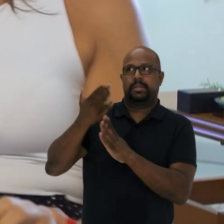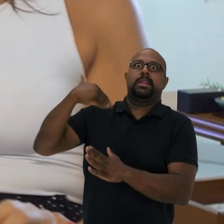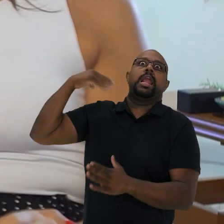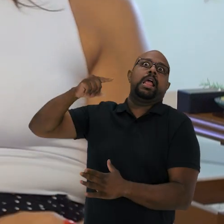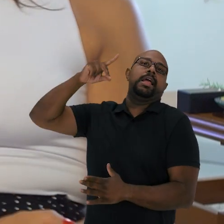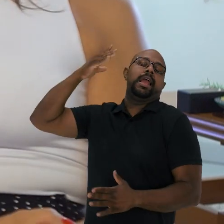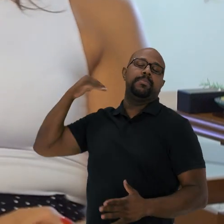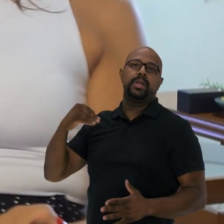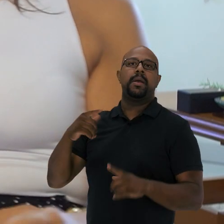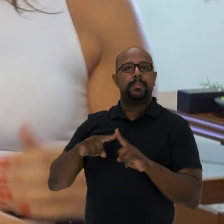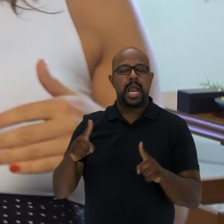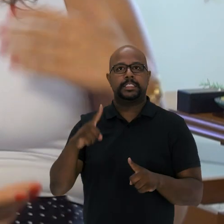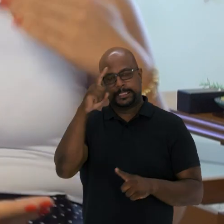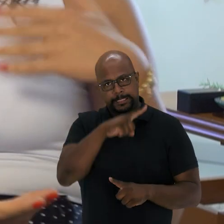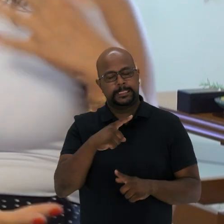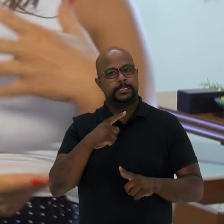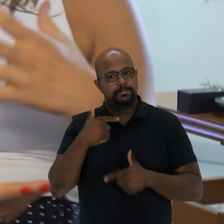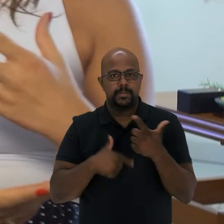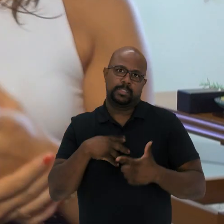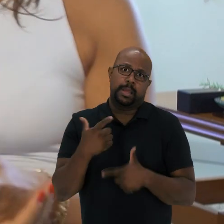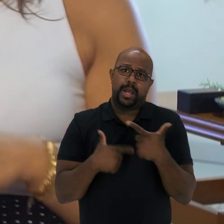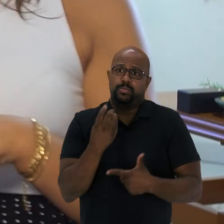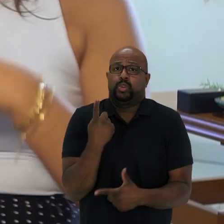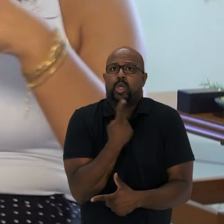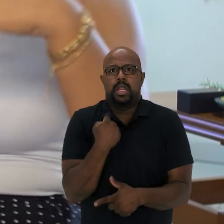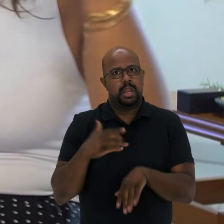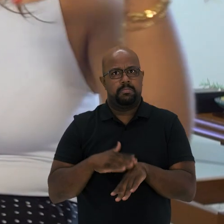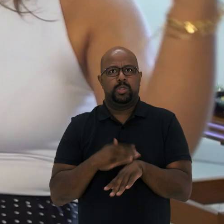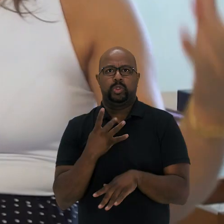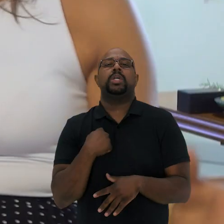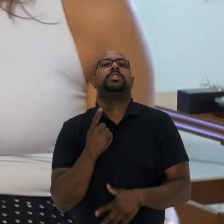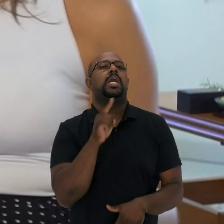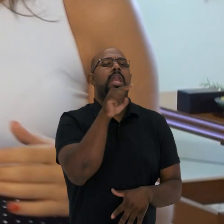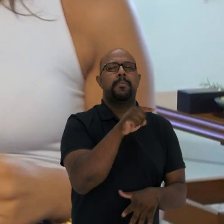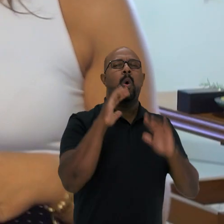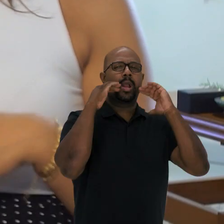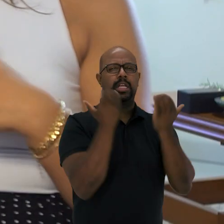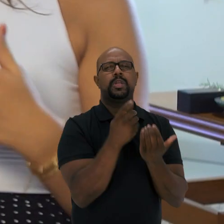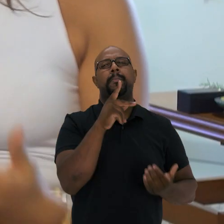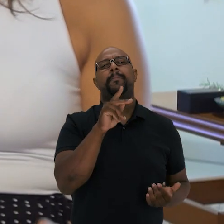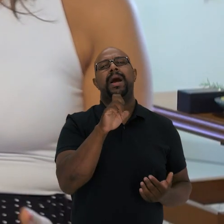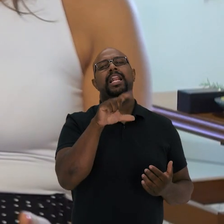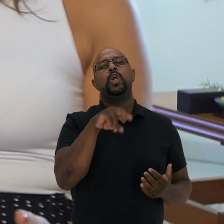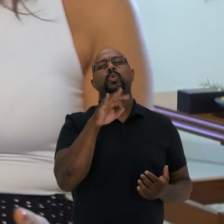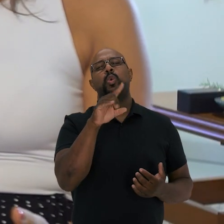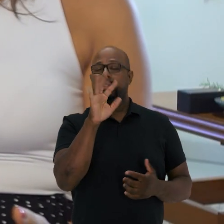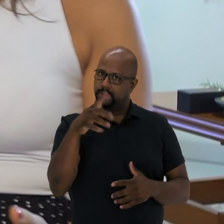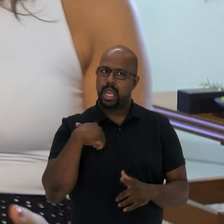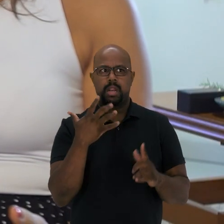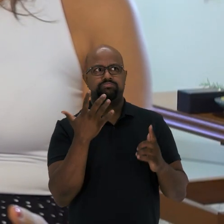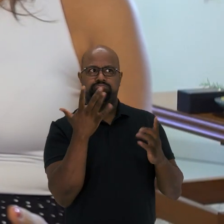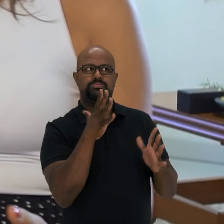a época. Mas era um trabalho muito solitário. Ele ia para os congressos de paleontologia, já era reconhecido